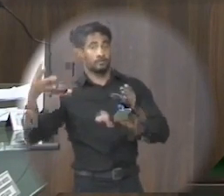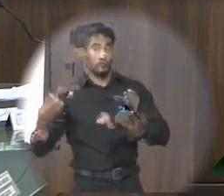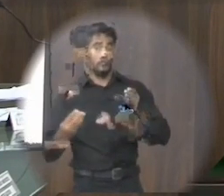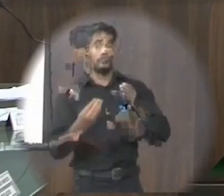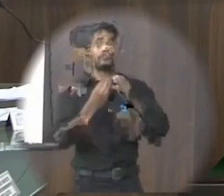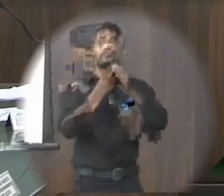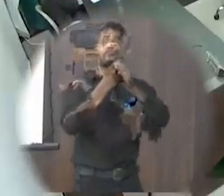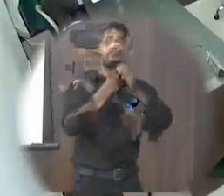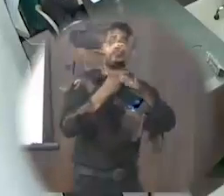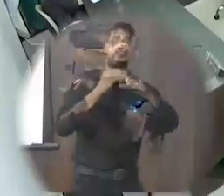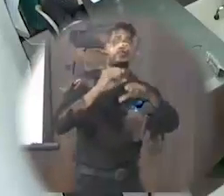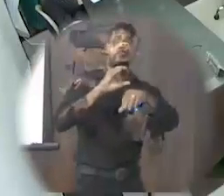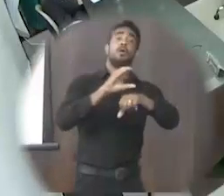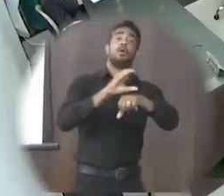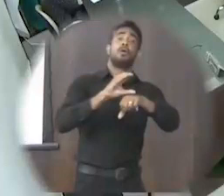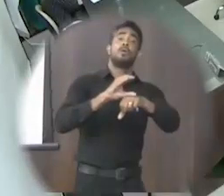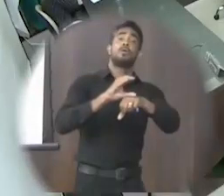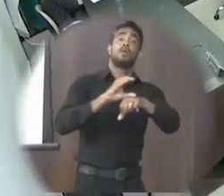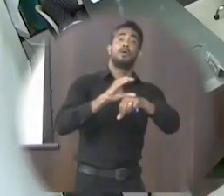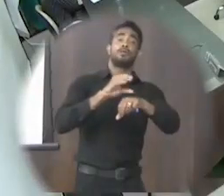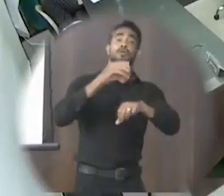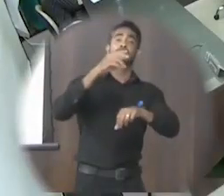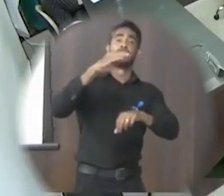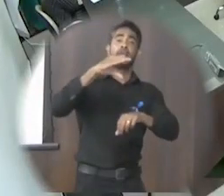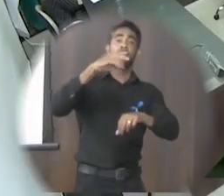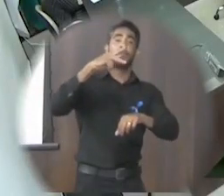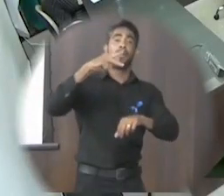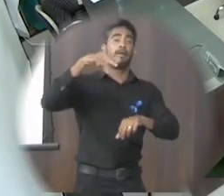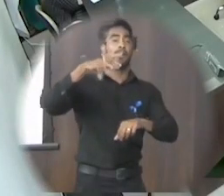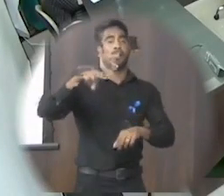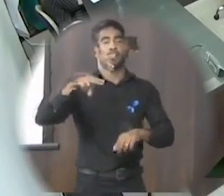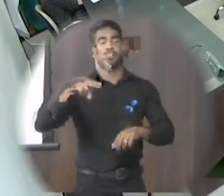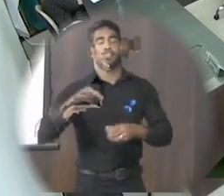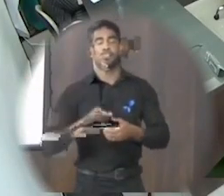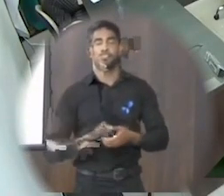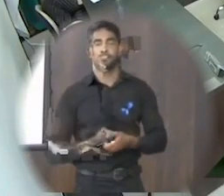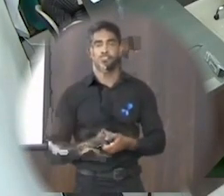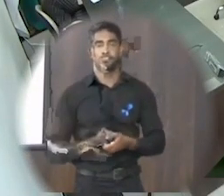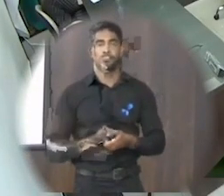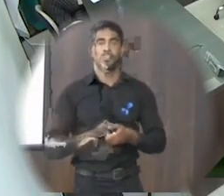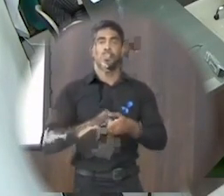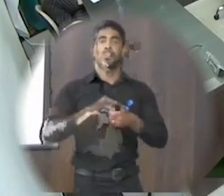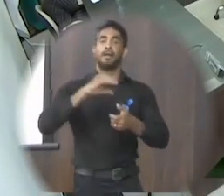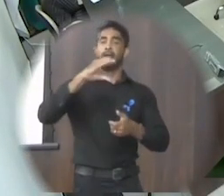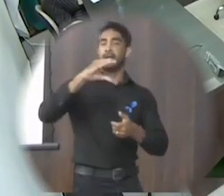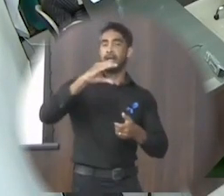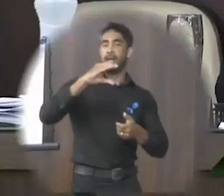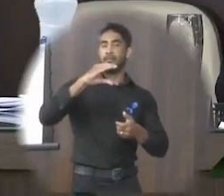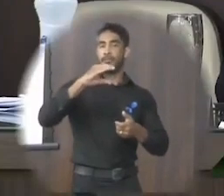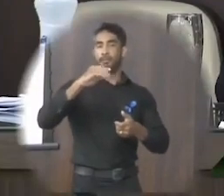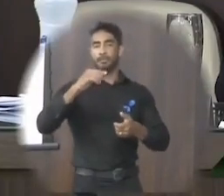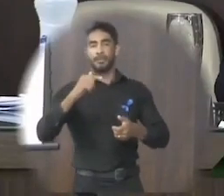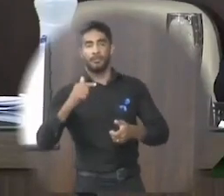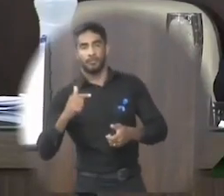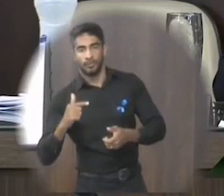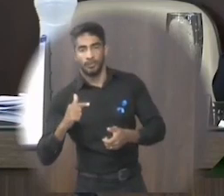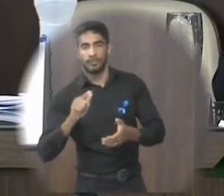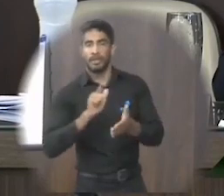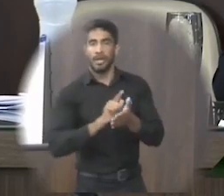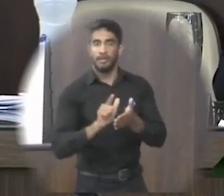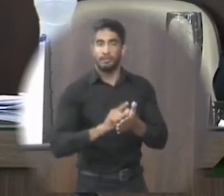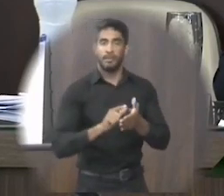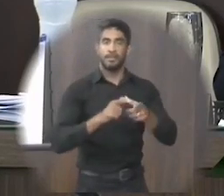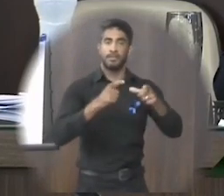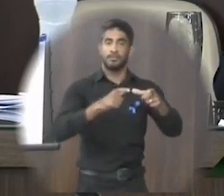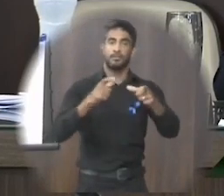Posturas Municipal, CPM, e dá outras providências, capítulo 2, da higiene dos terrenos,